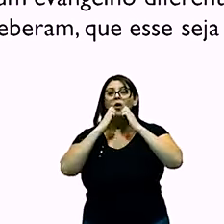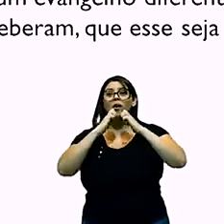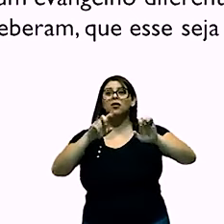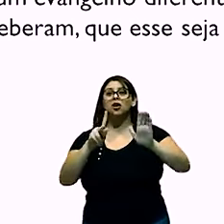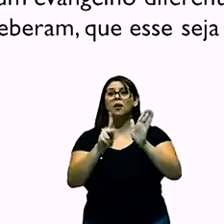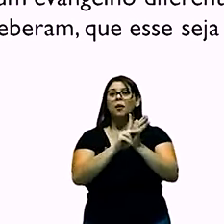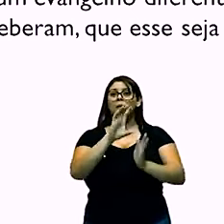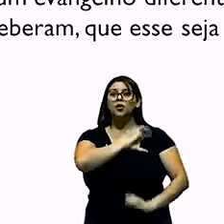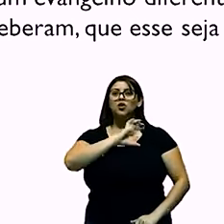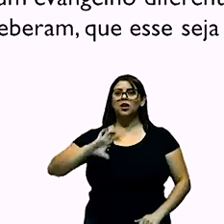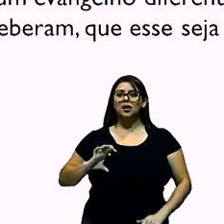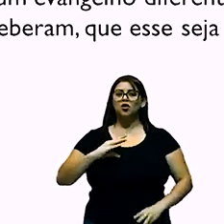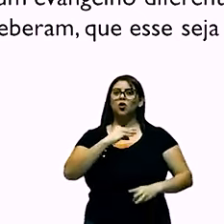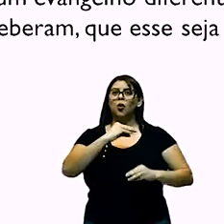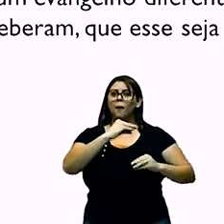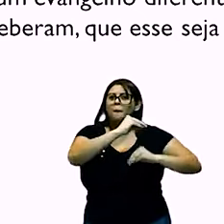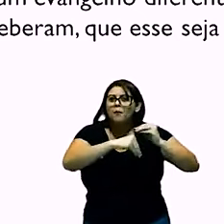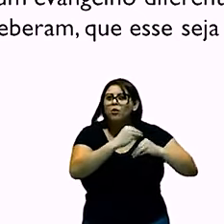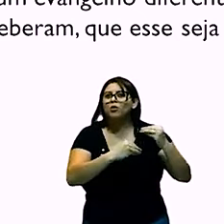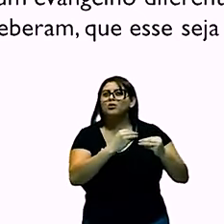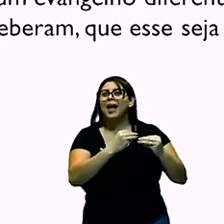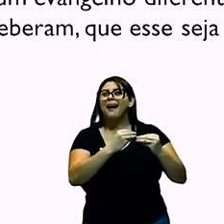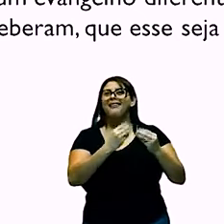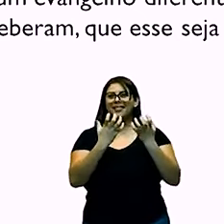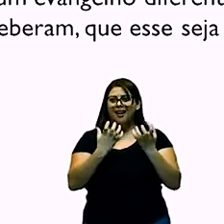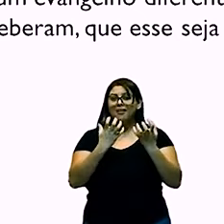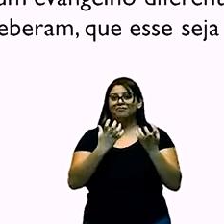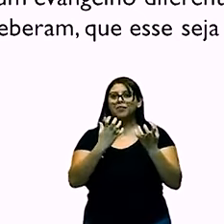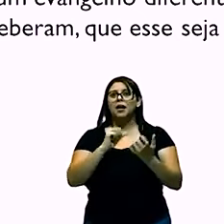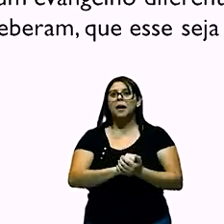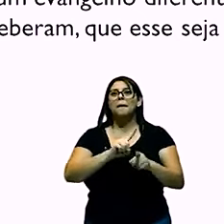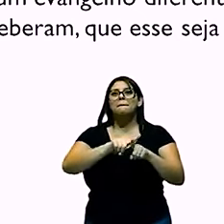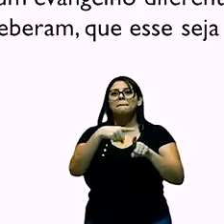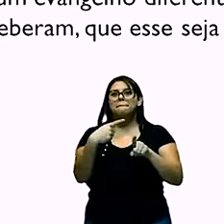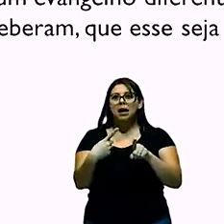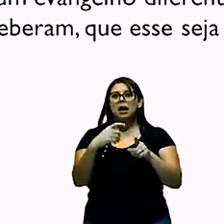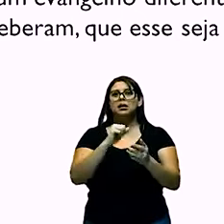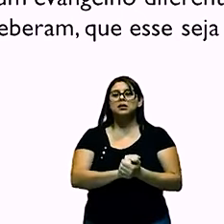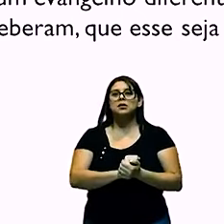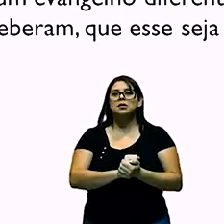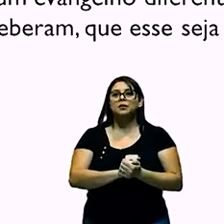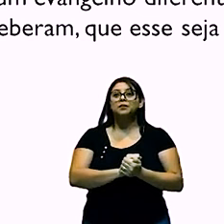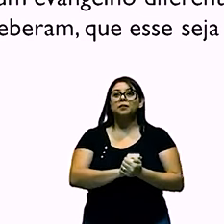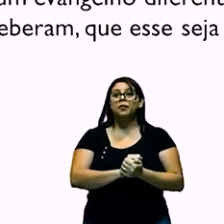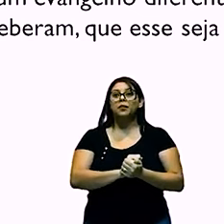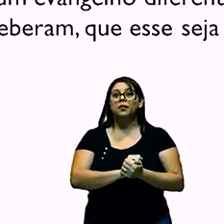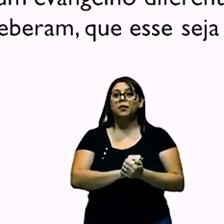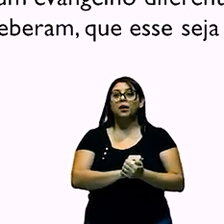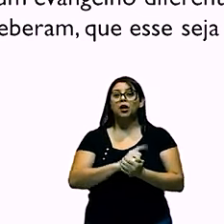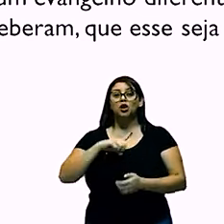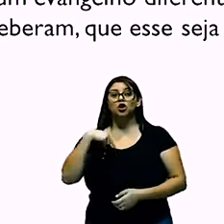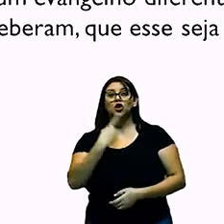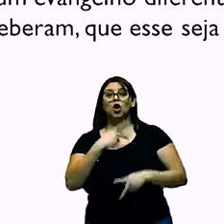que nós, ou mesmo um anjo vindo do céu, prega a vocês um evangelho diferente daquele que temos